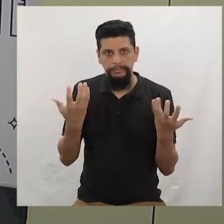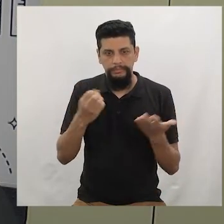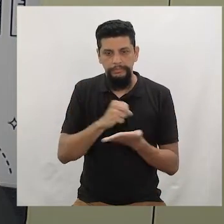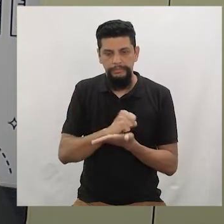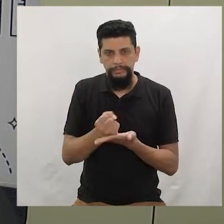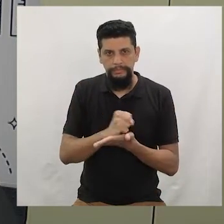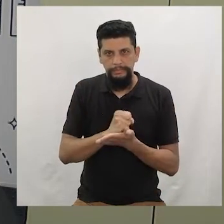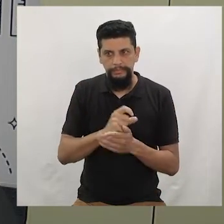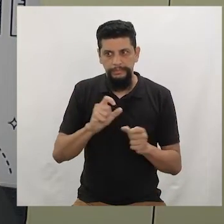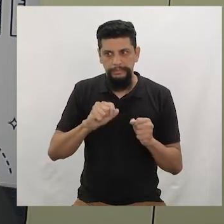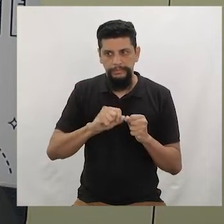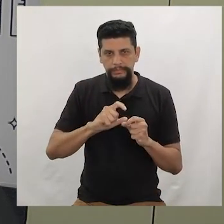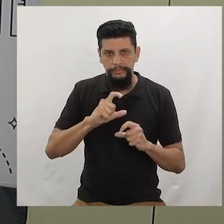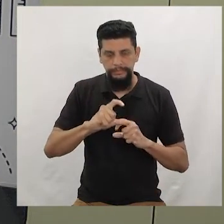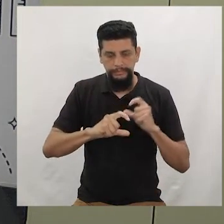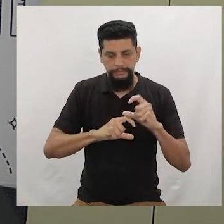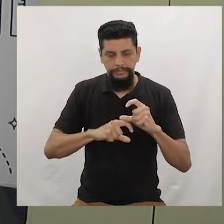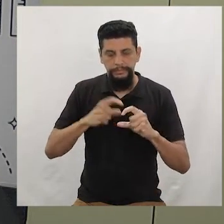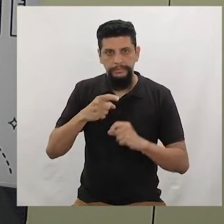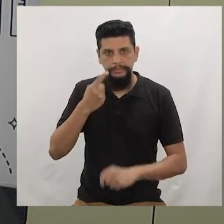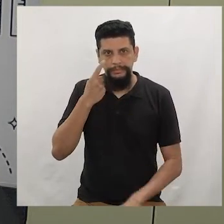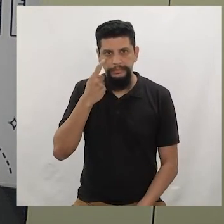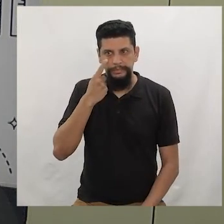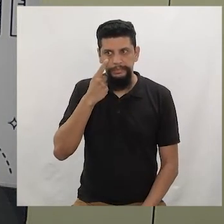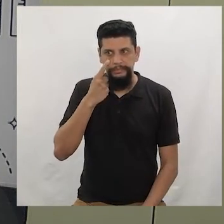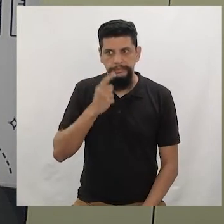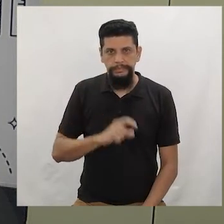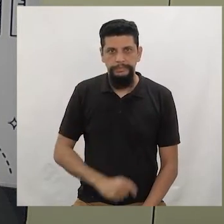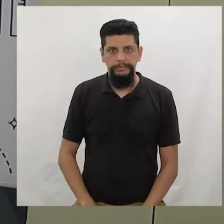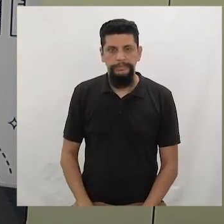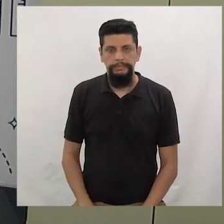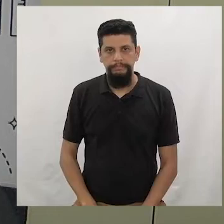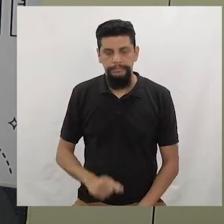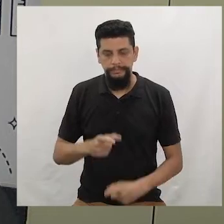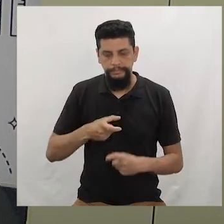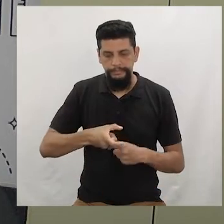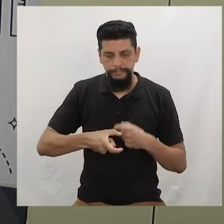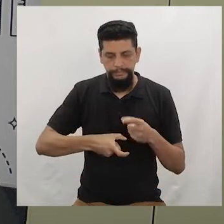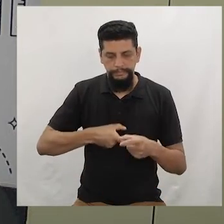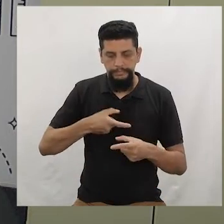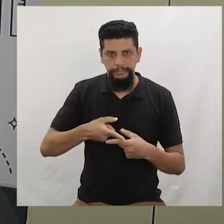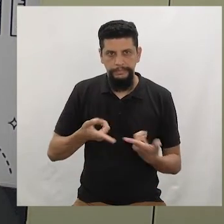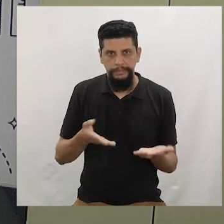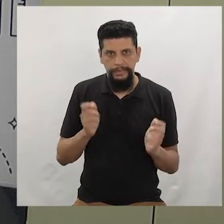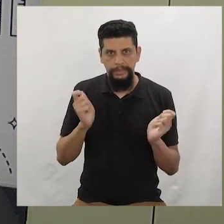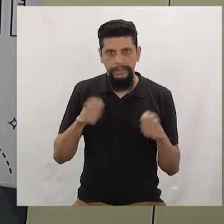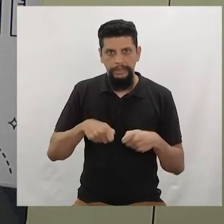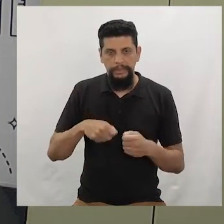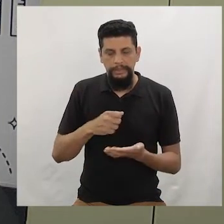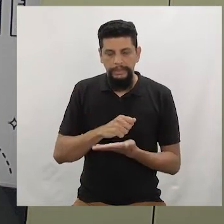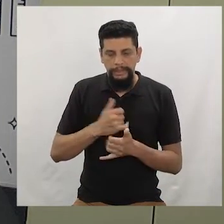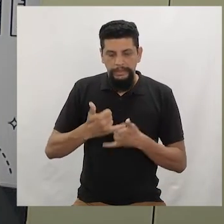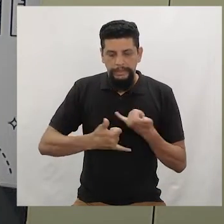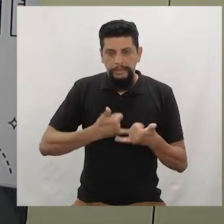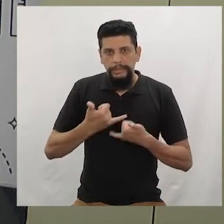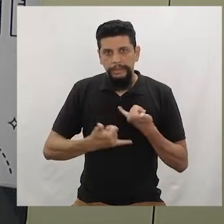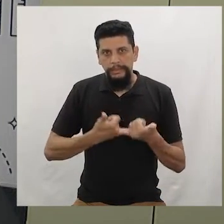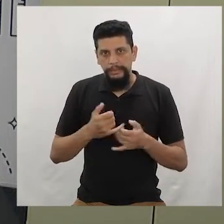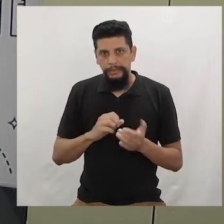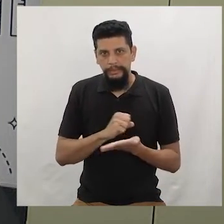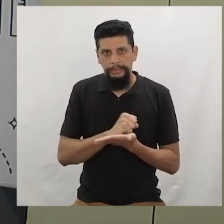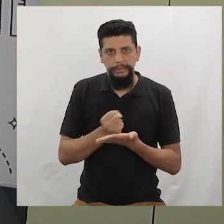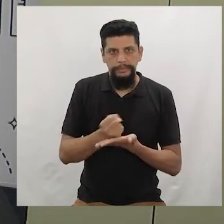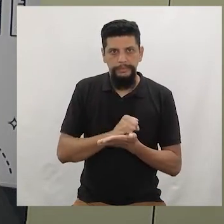assim Mas o jogo. Mas nós formamos... Olha, o dominó. Sim. Isso vocês podem brincar aí